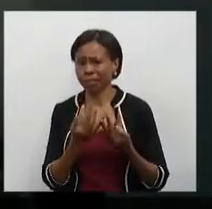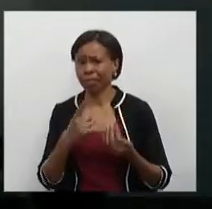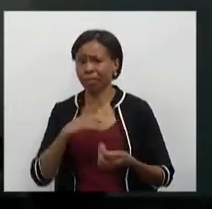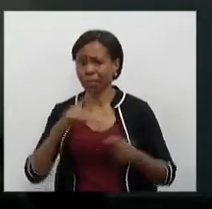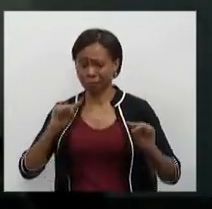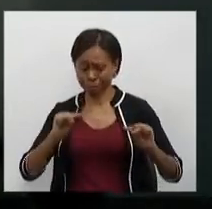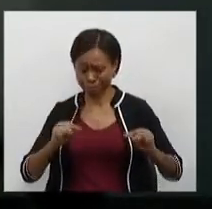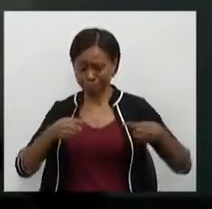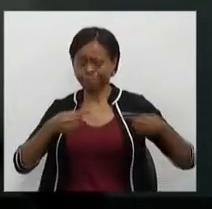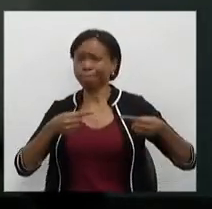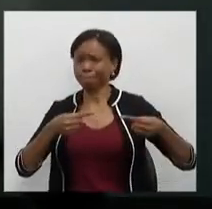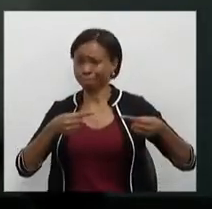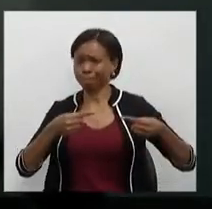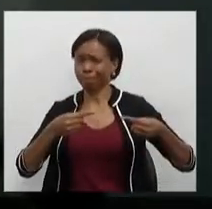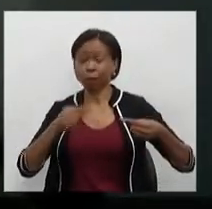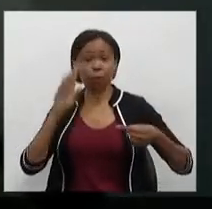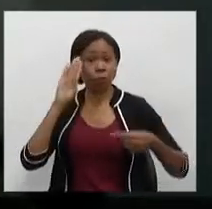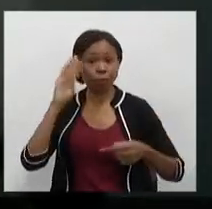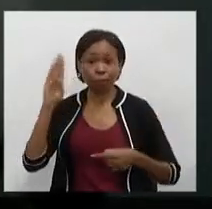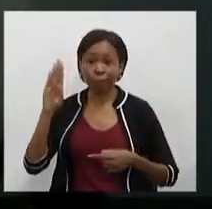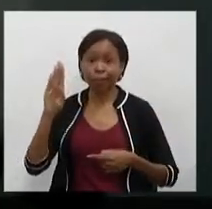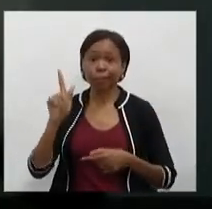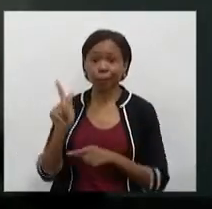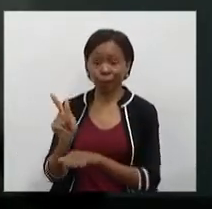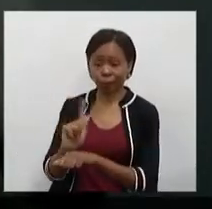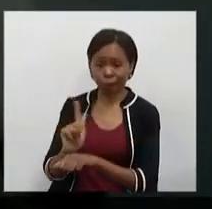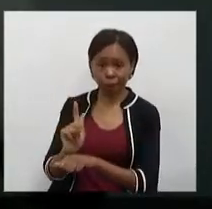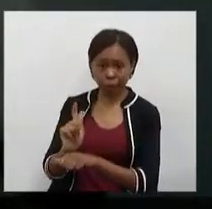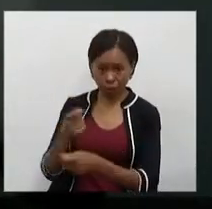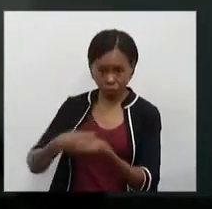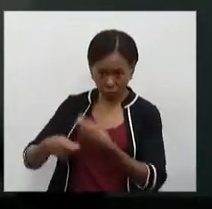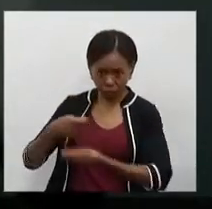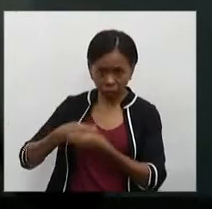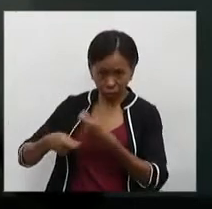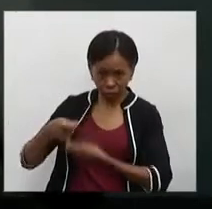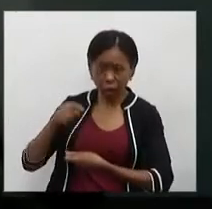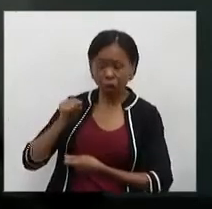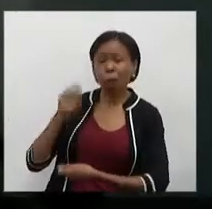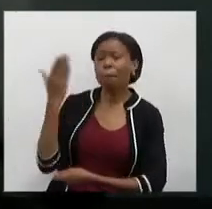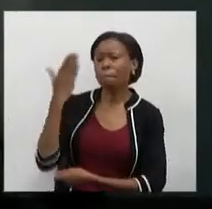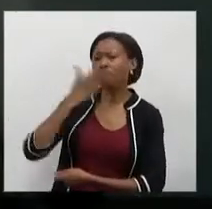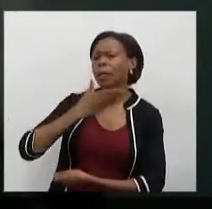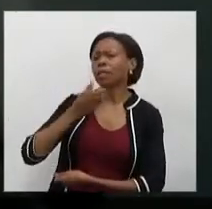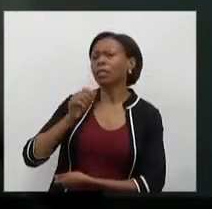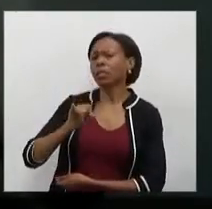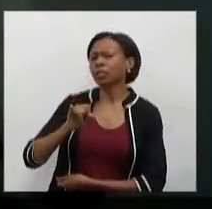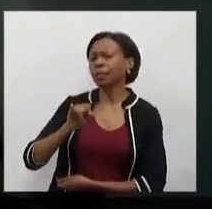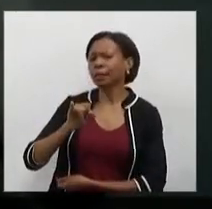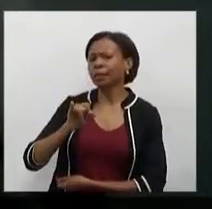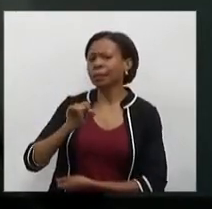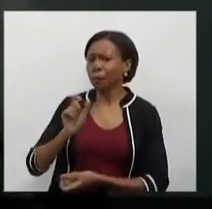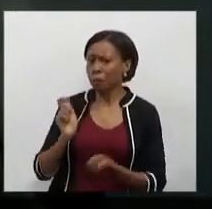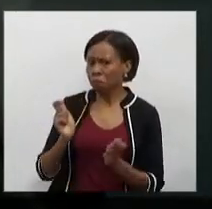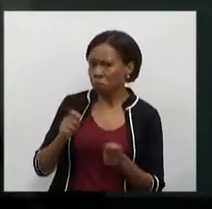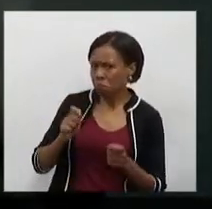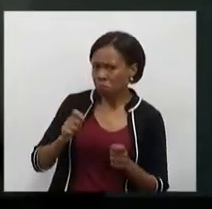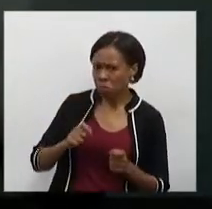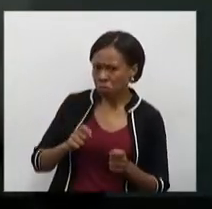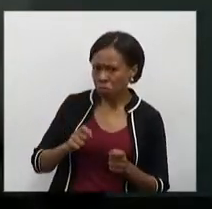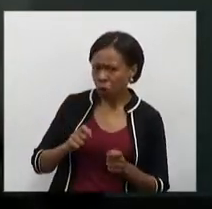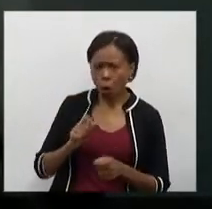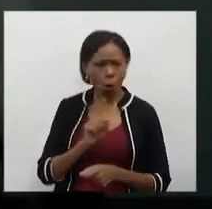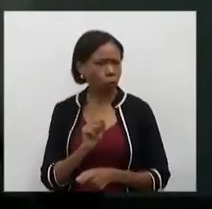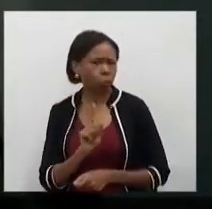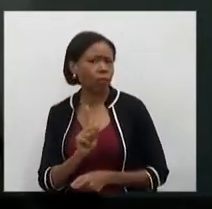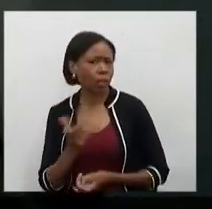humanos, é um desafio maior ao gestor, que agora vai provar se é ou não adequado a lidar e agir